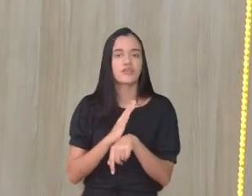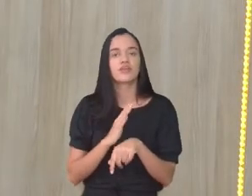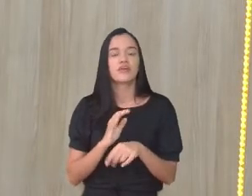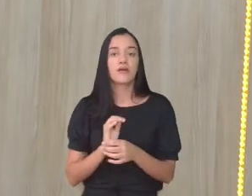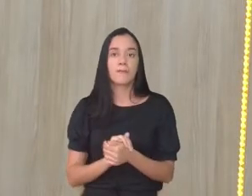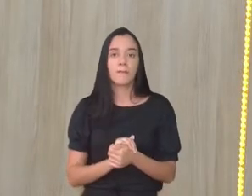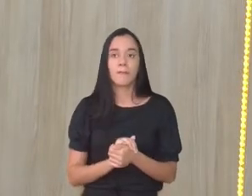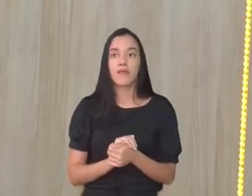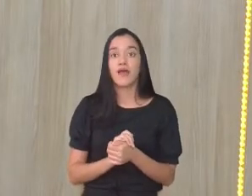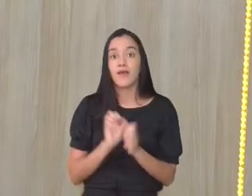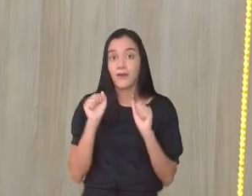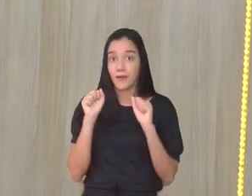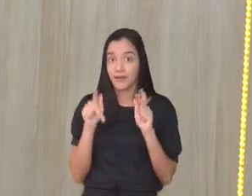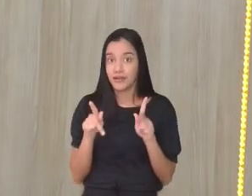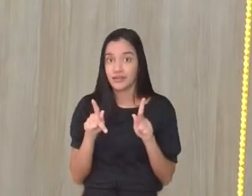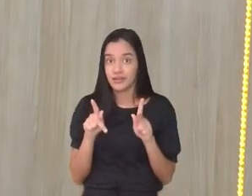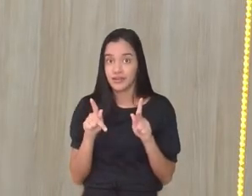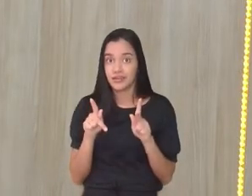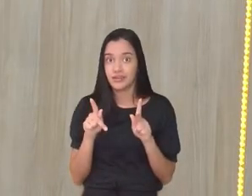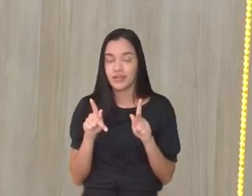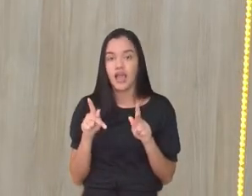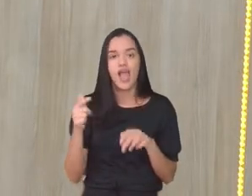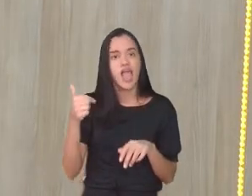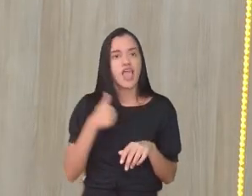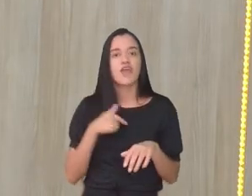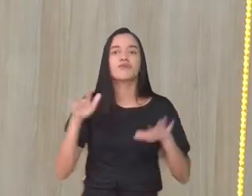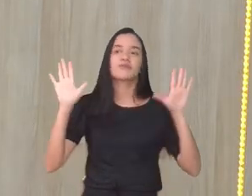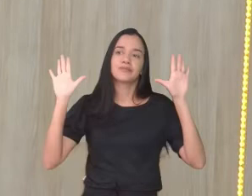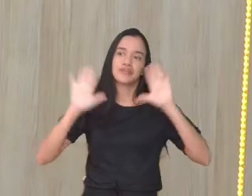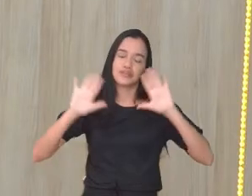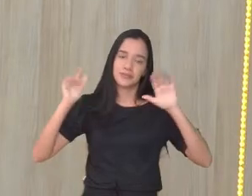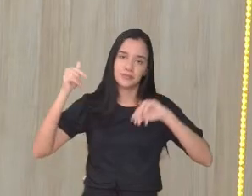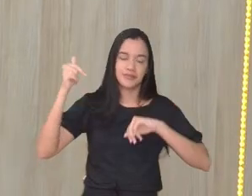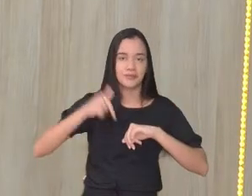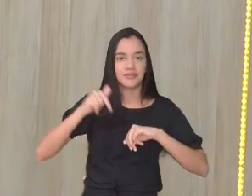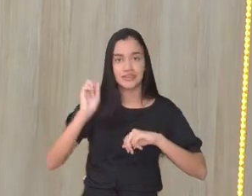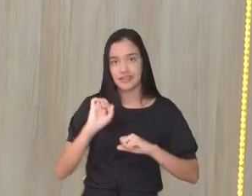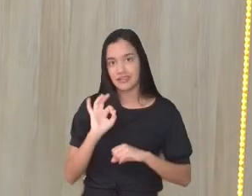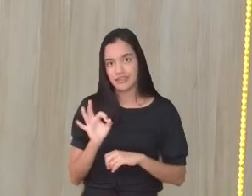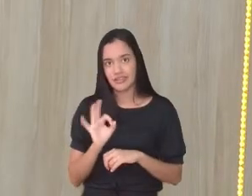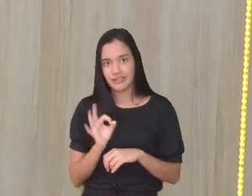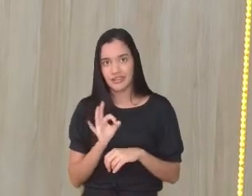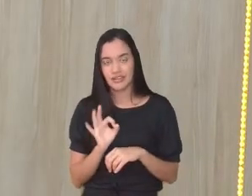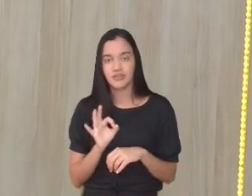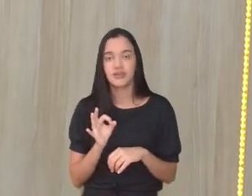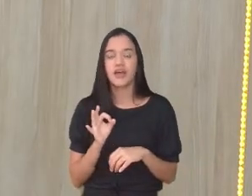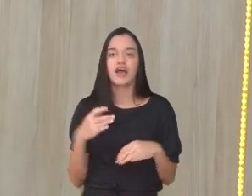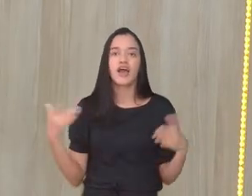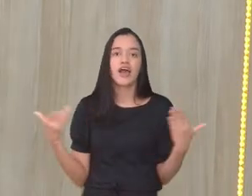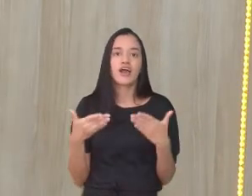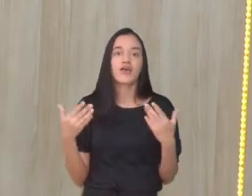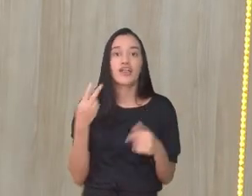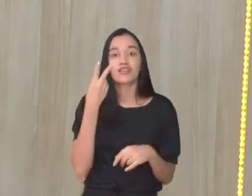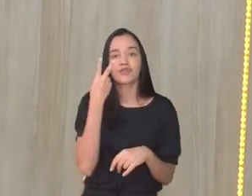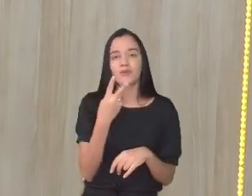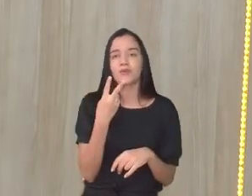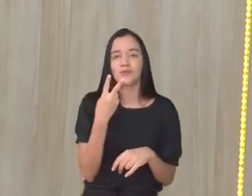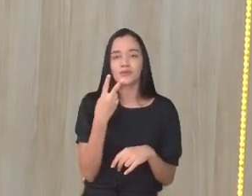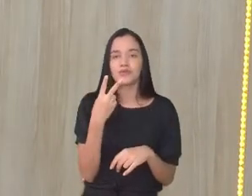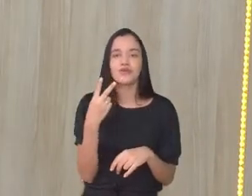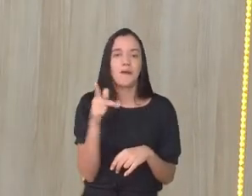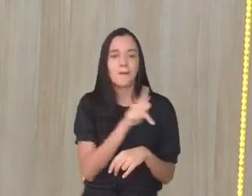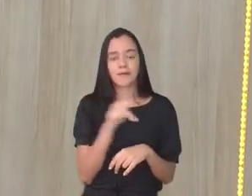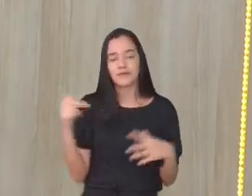propriedades. Belezinha? Eu vou me despedir por aqui, certo? Vai vir aí 2 professores